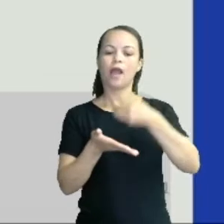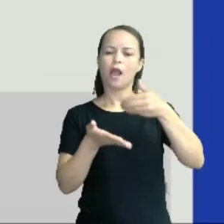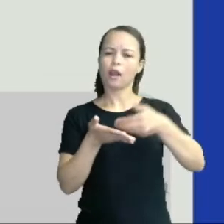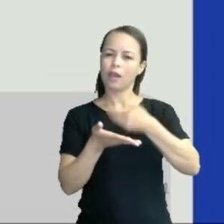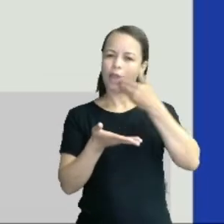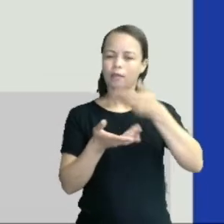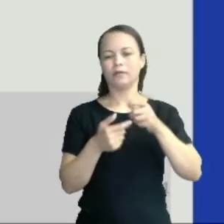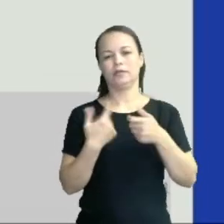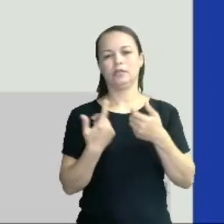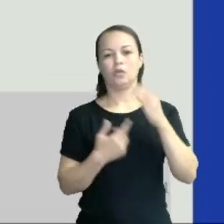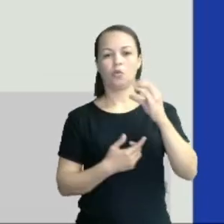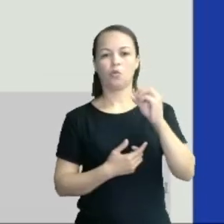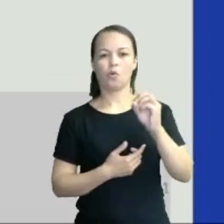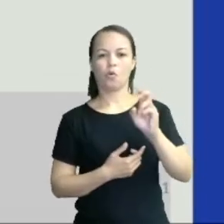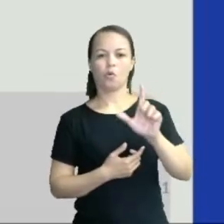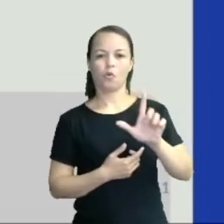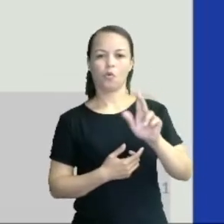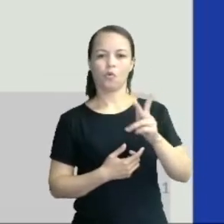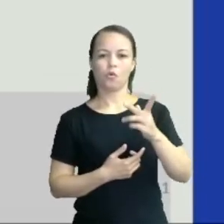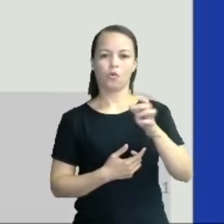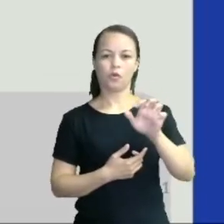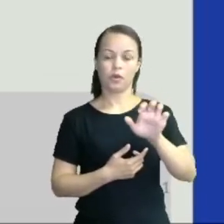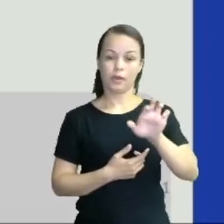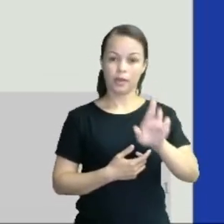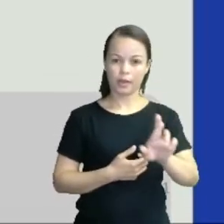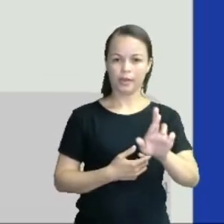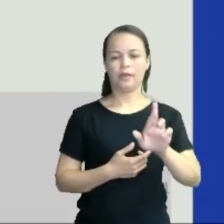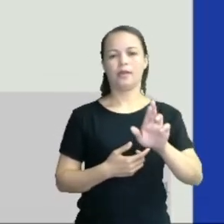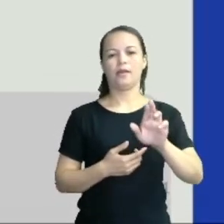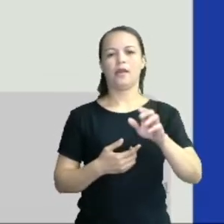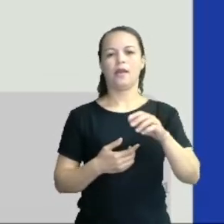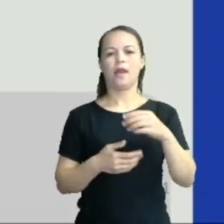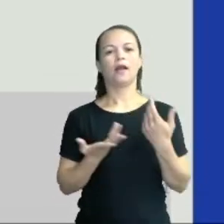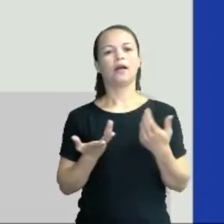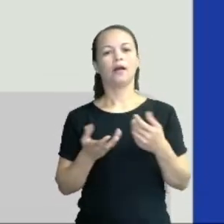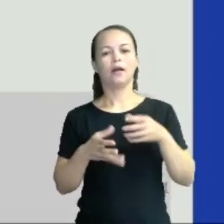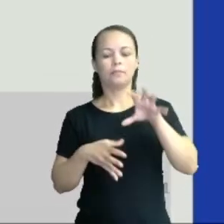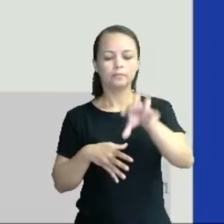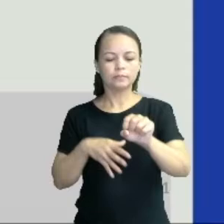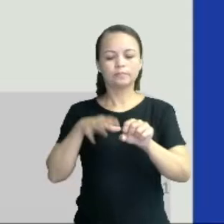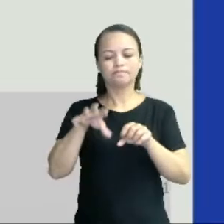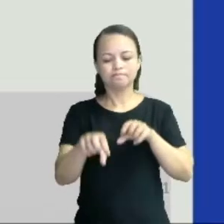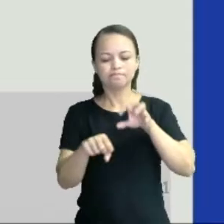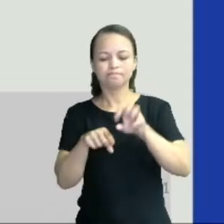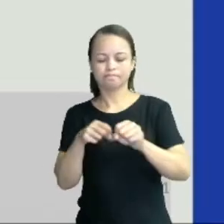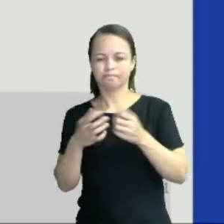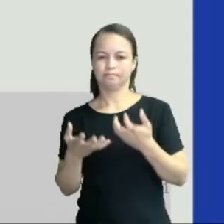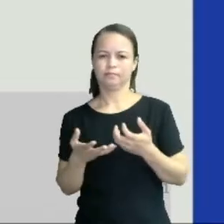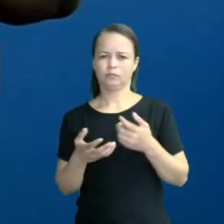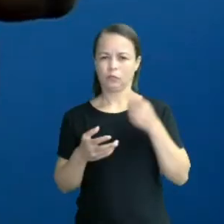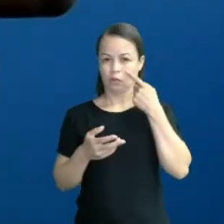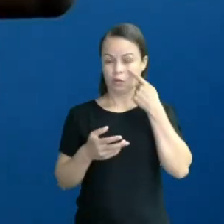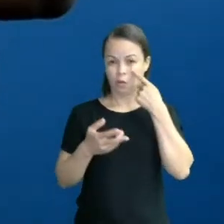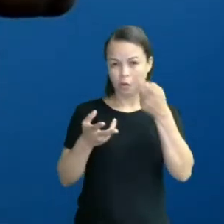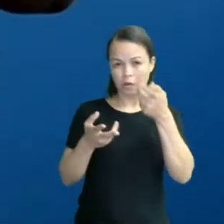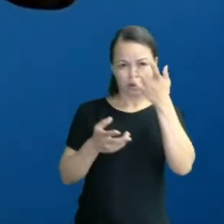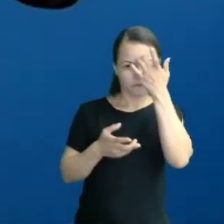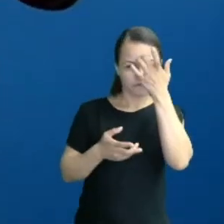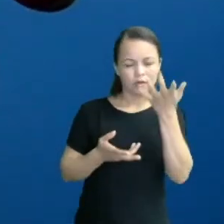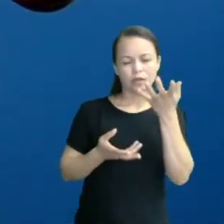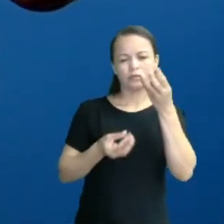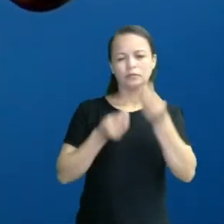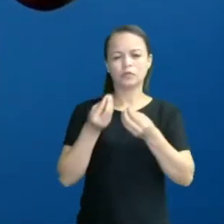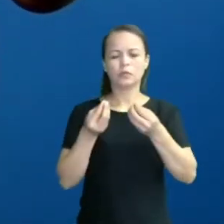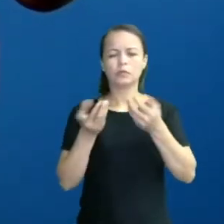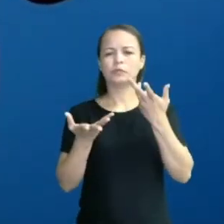talher, colher, apanhar. Vejam que aqui é muito fácil, dependendo